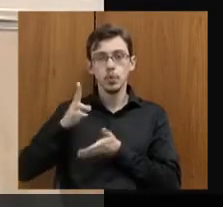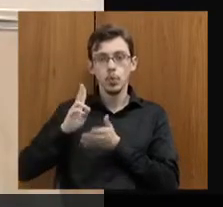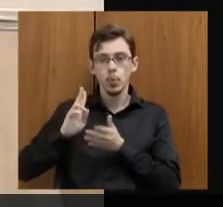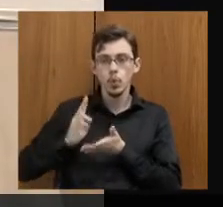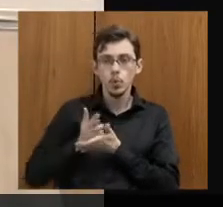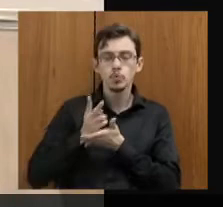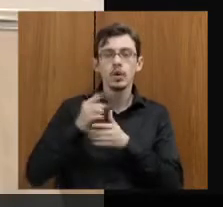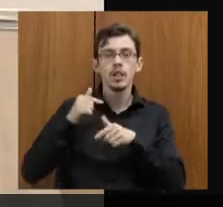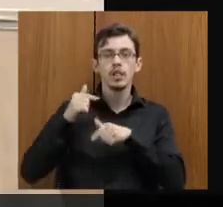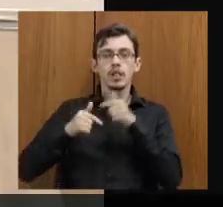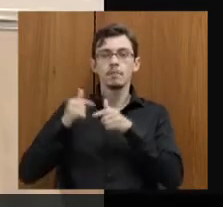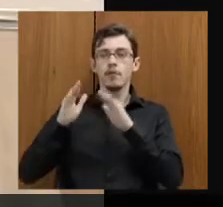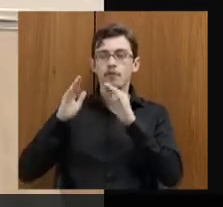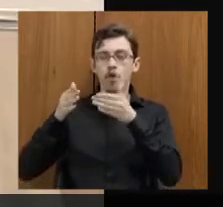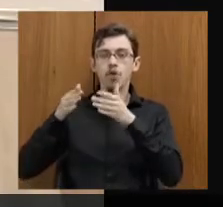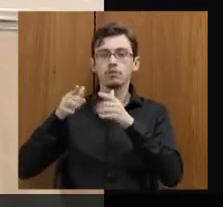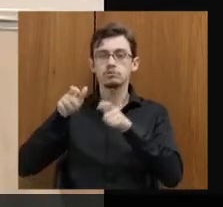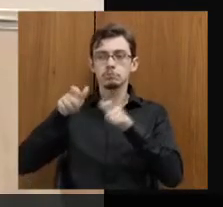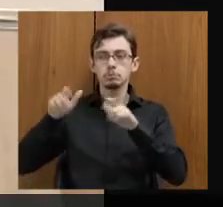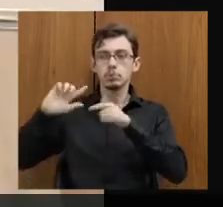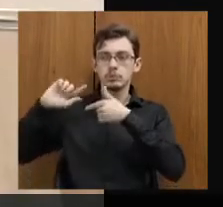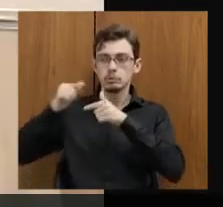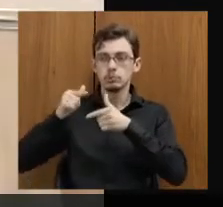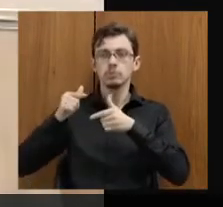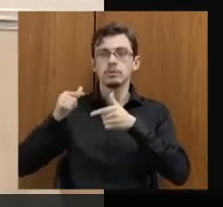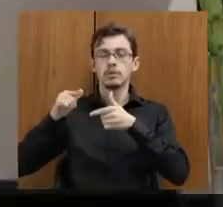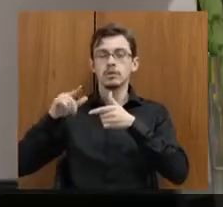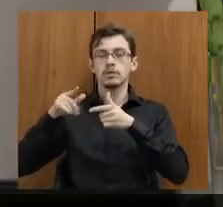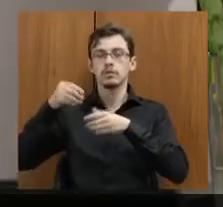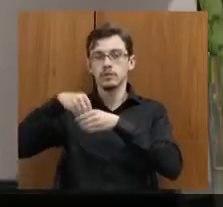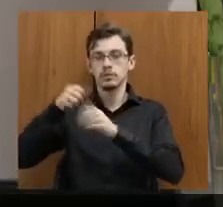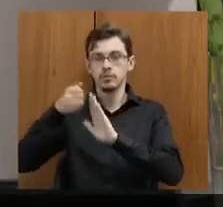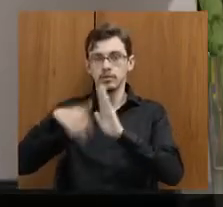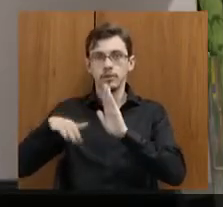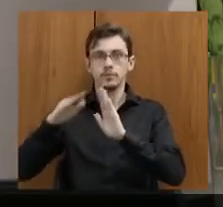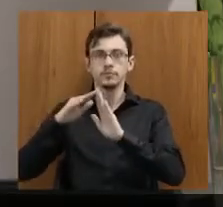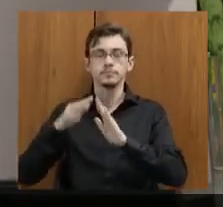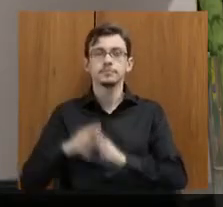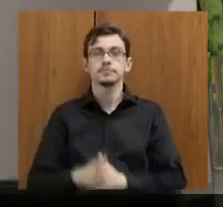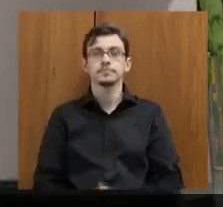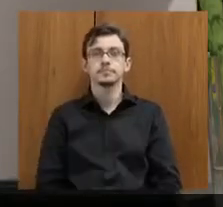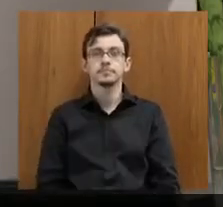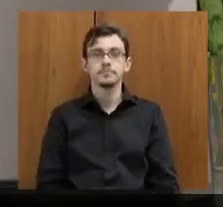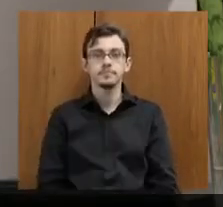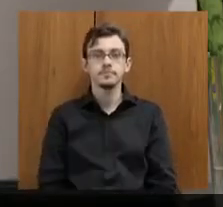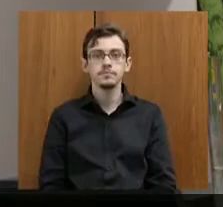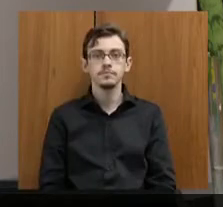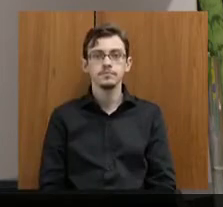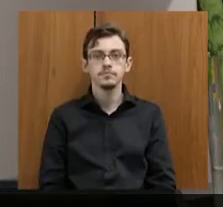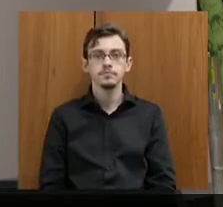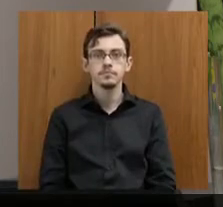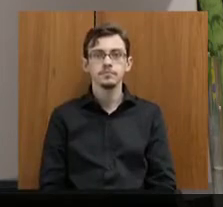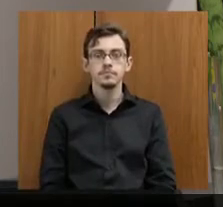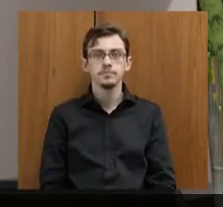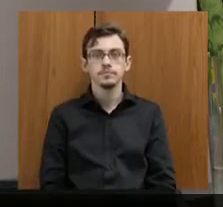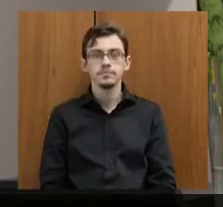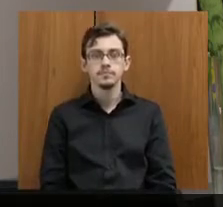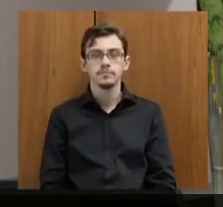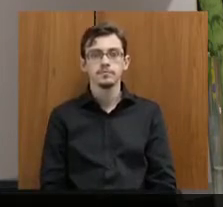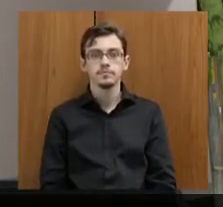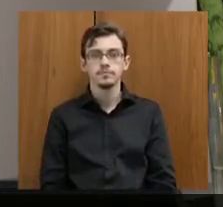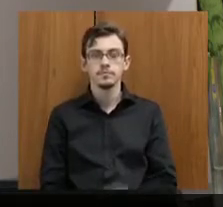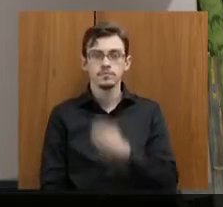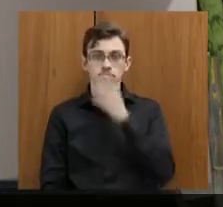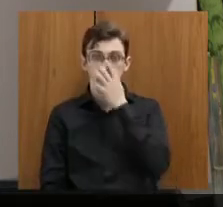dos povos e comunidades tradicionais de terreiros E aí e